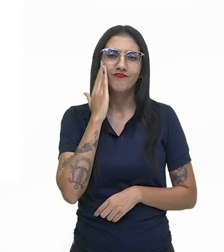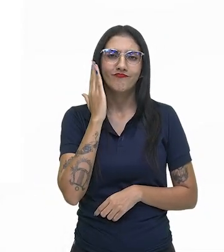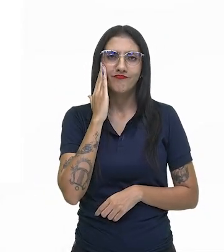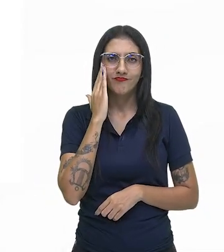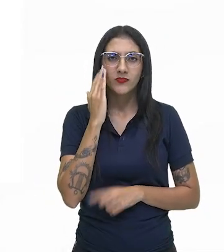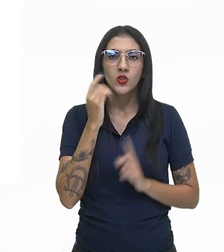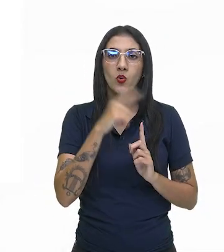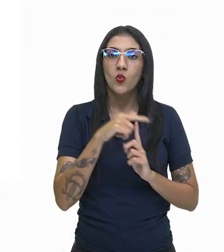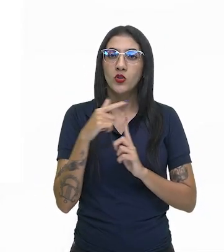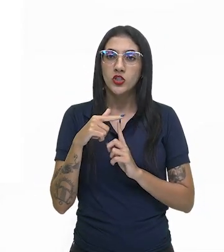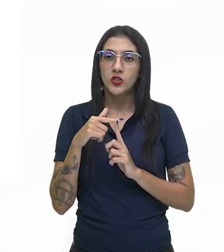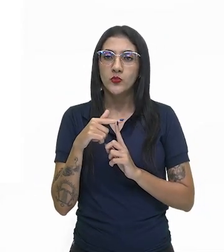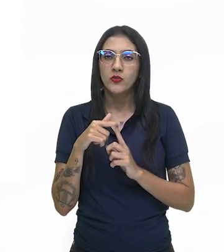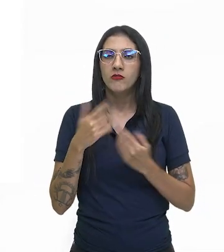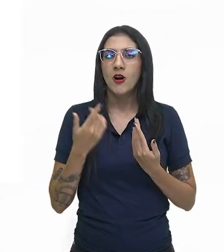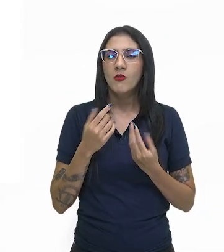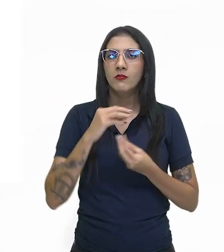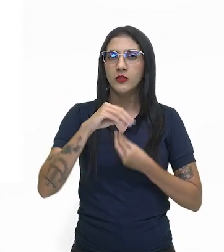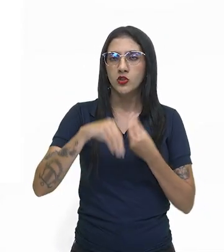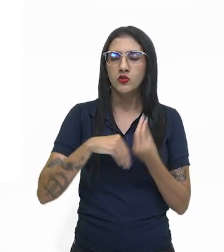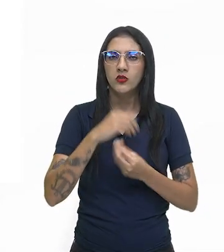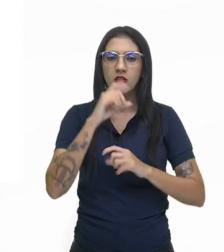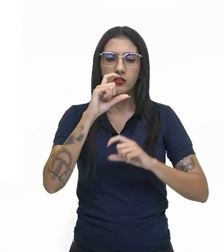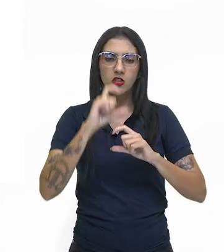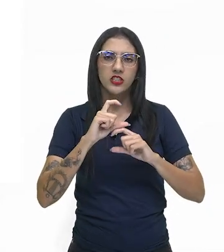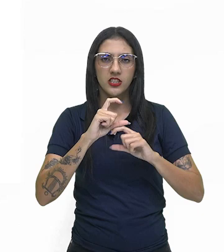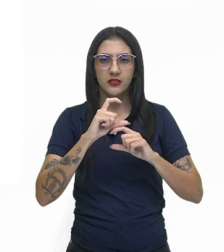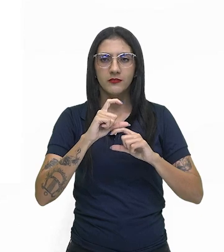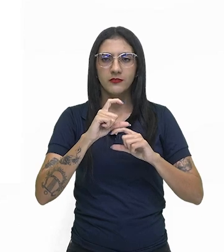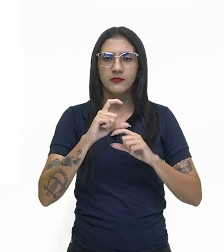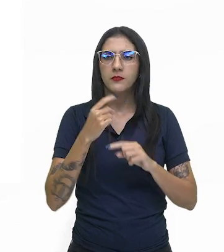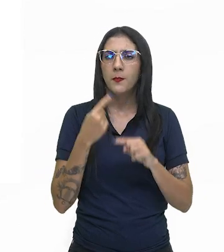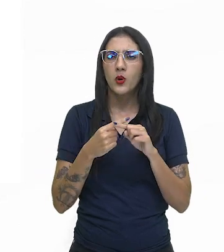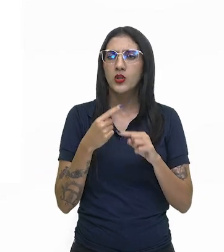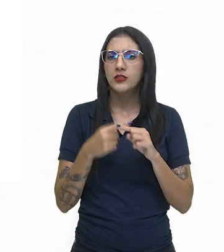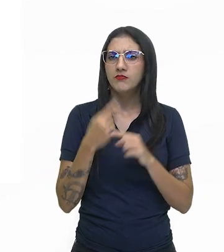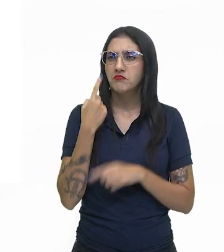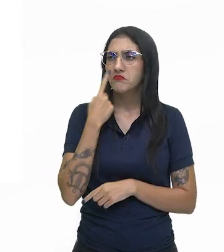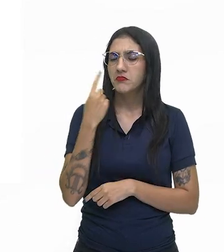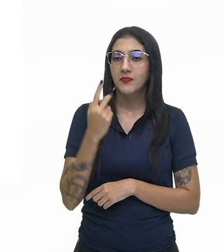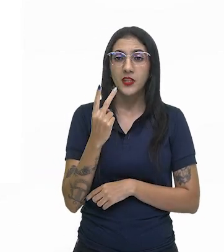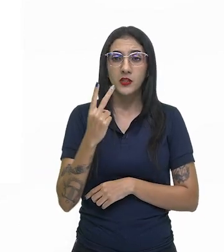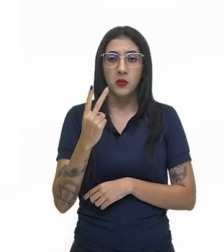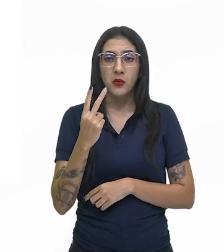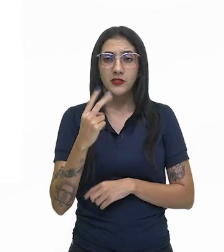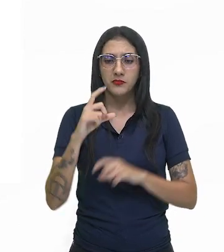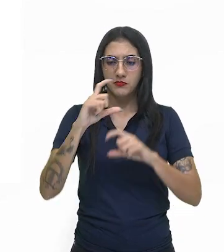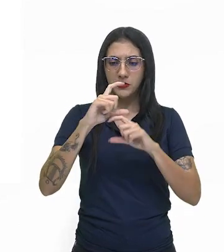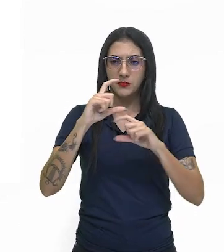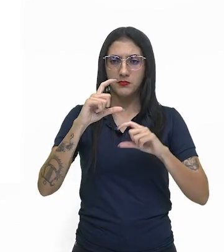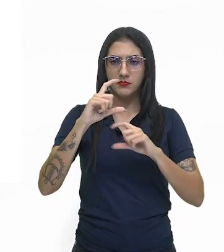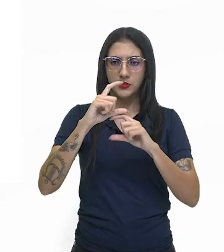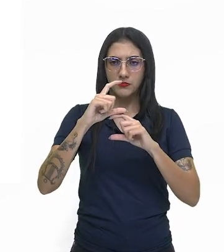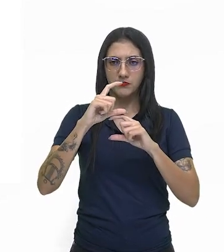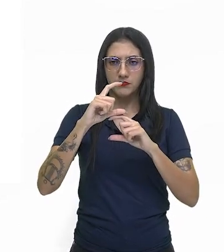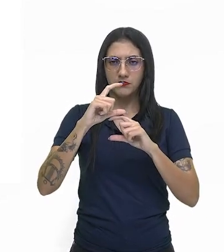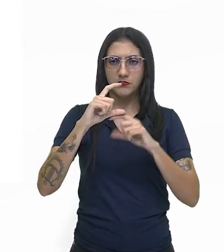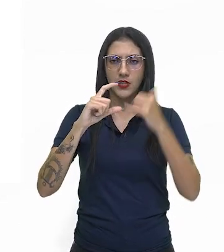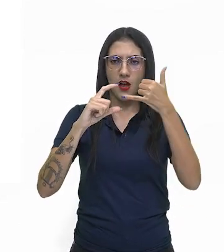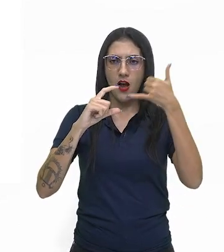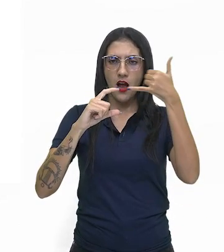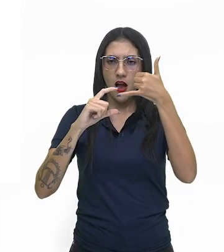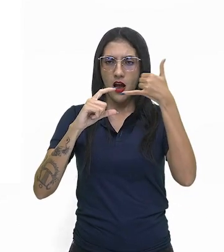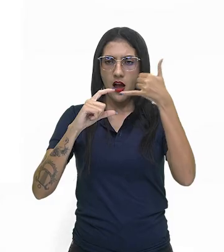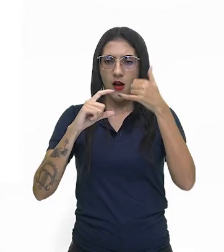eu tenho uma mistura do tipo heterogênea. Por quê? Tenho duas fases. Então, para separar o óleo